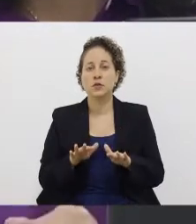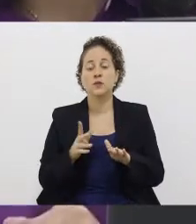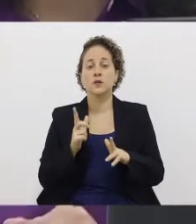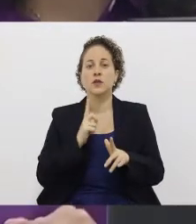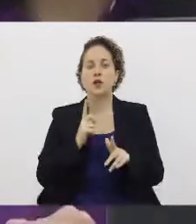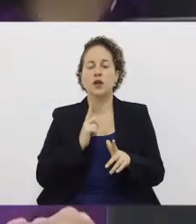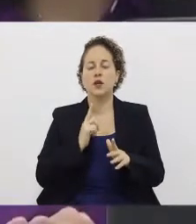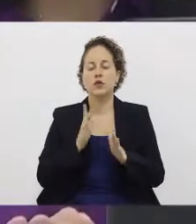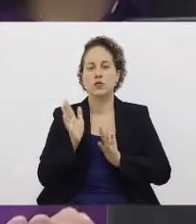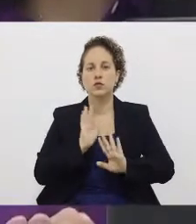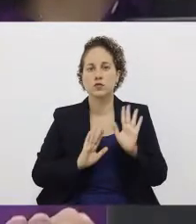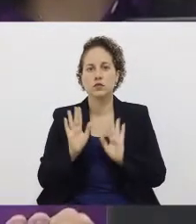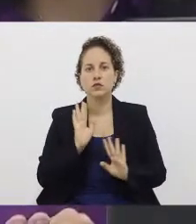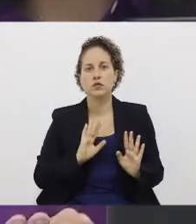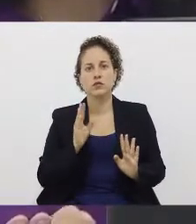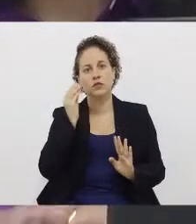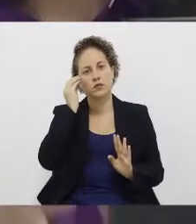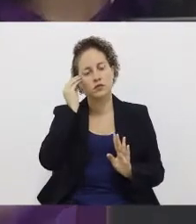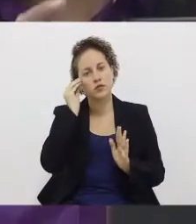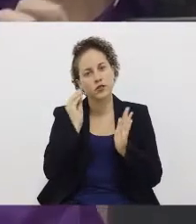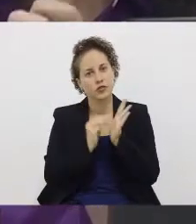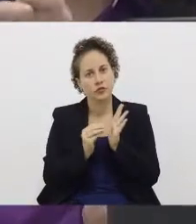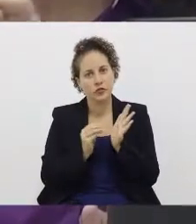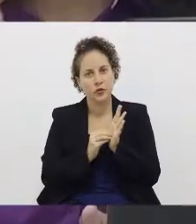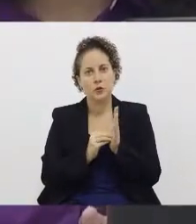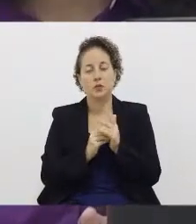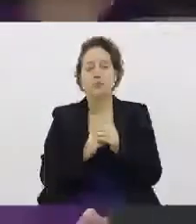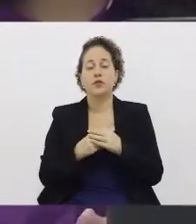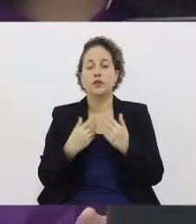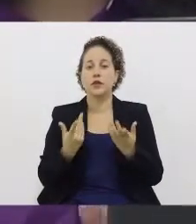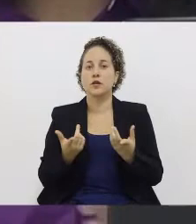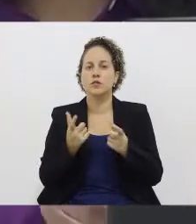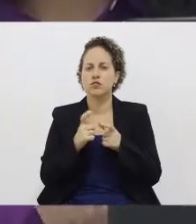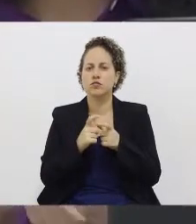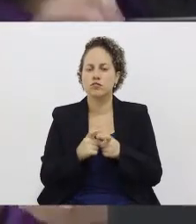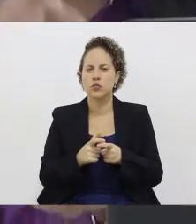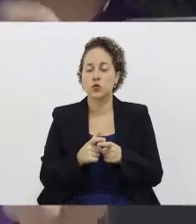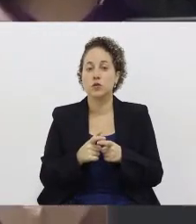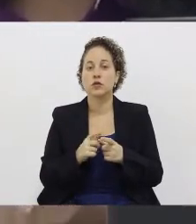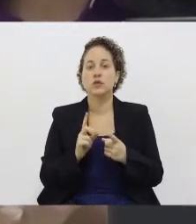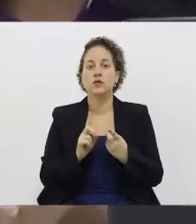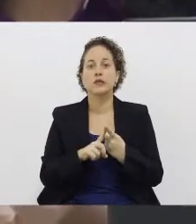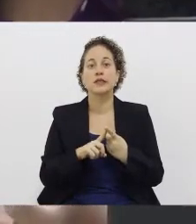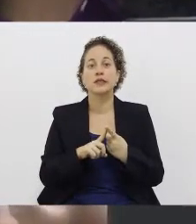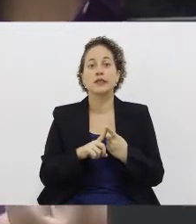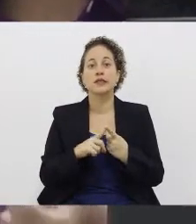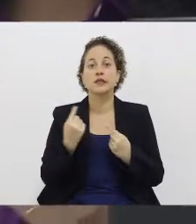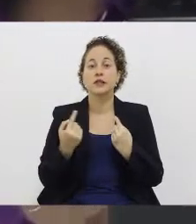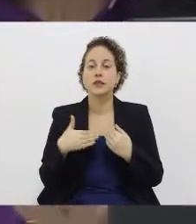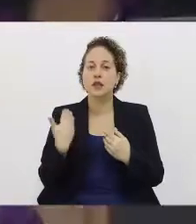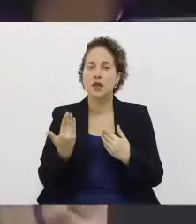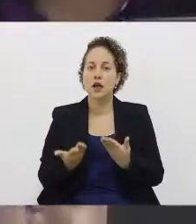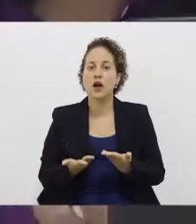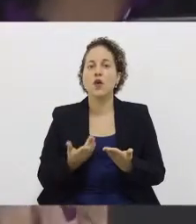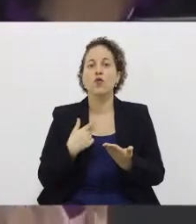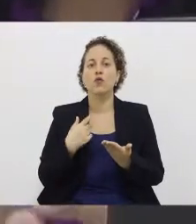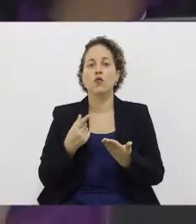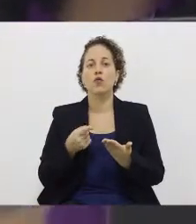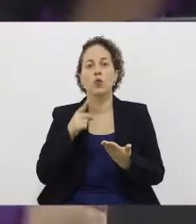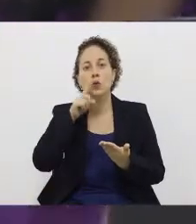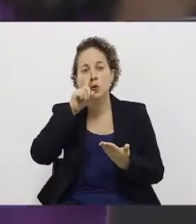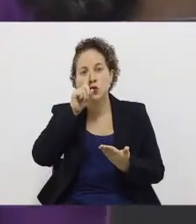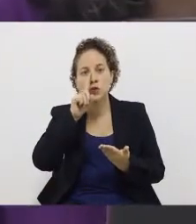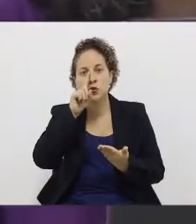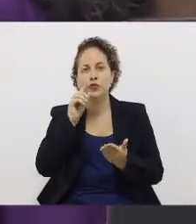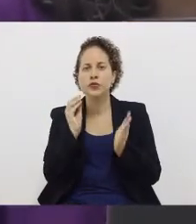vou me arriscar até a falta daquele produto. Se eu tenho lotes pequenos, então, mais momentos eu vou ter riscos de ter